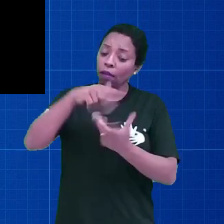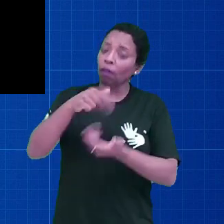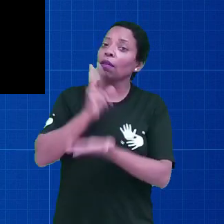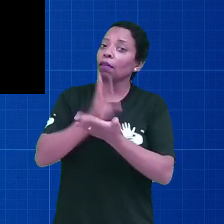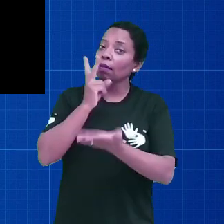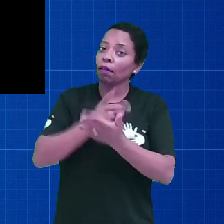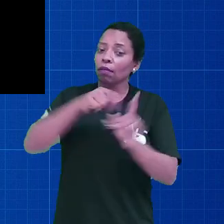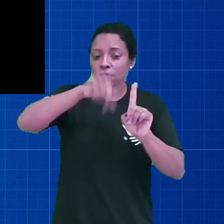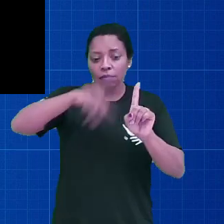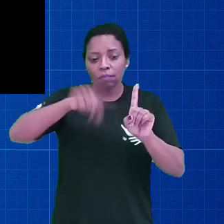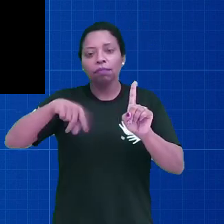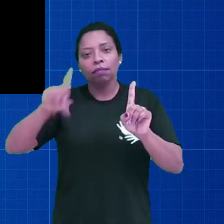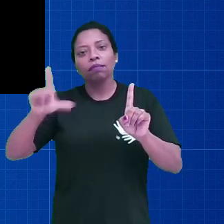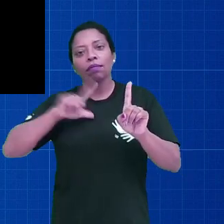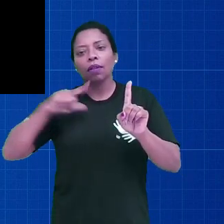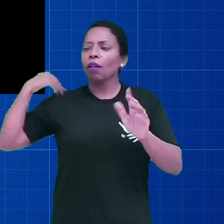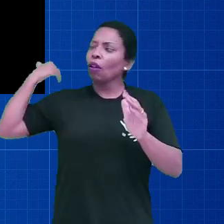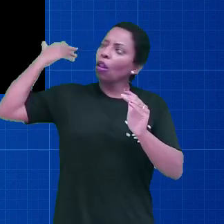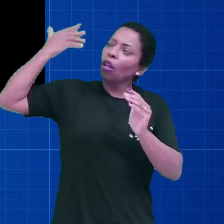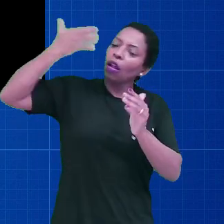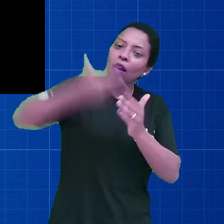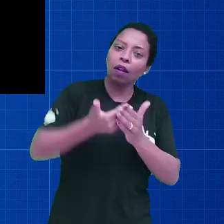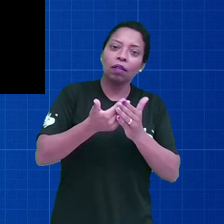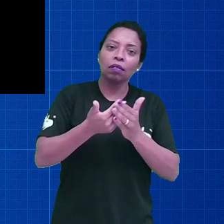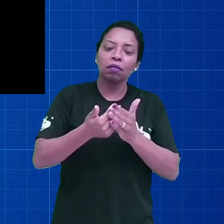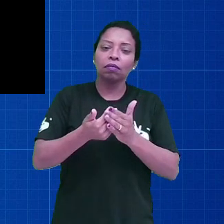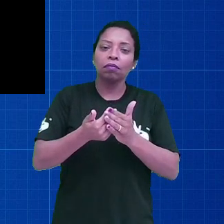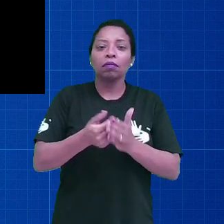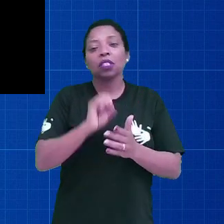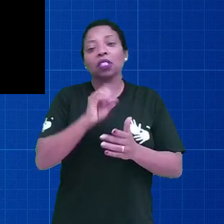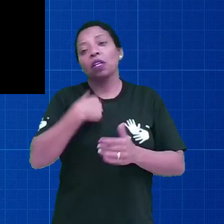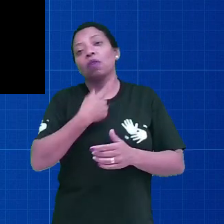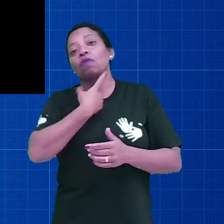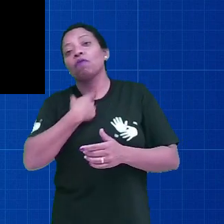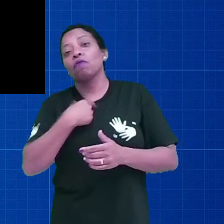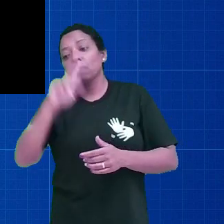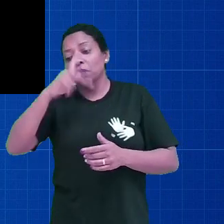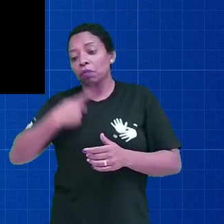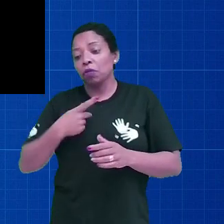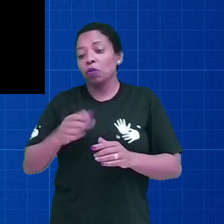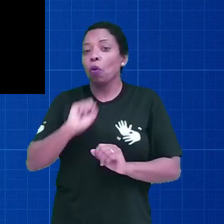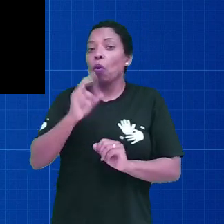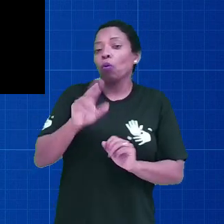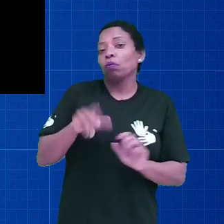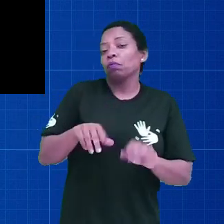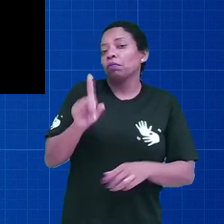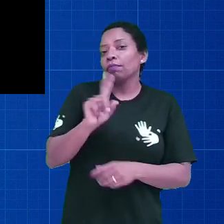clima ao longo das eras, independentemente do desejo dos seres humanos.